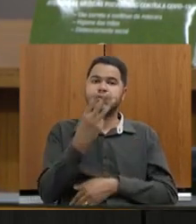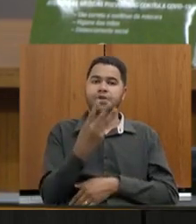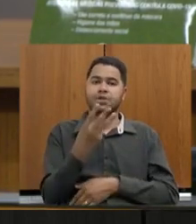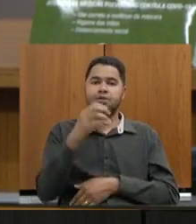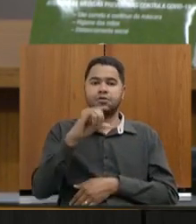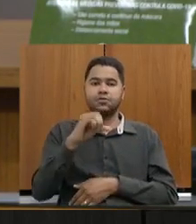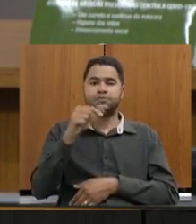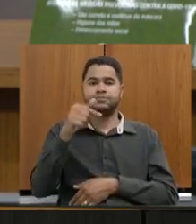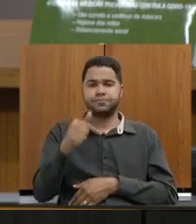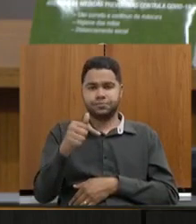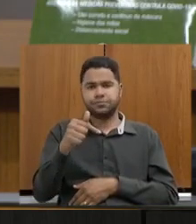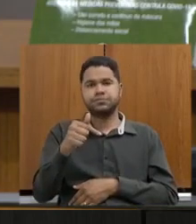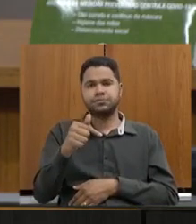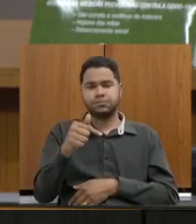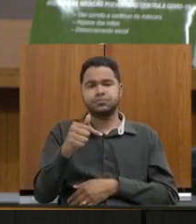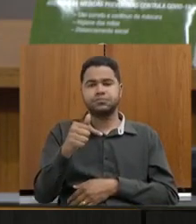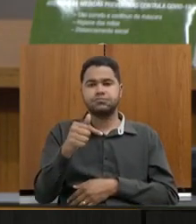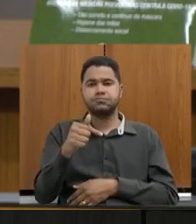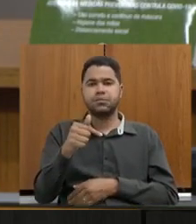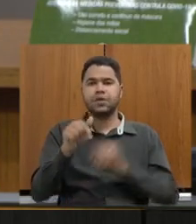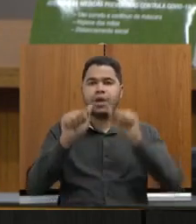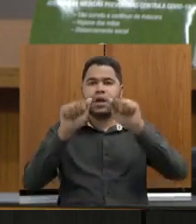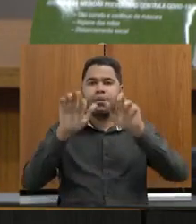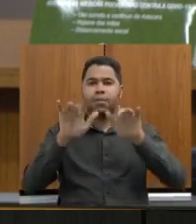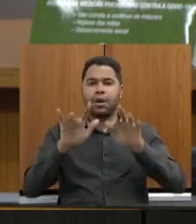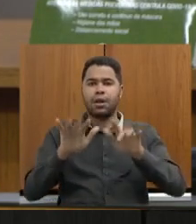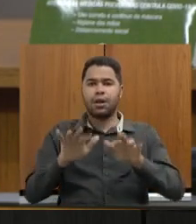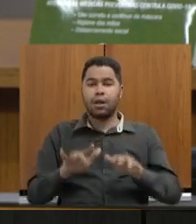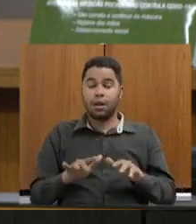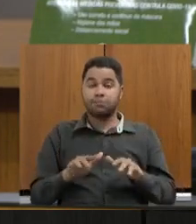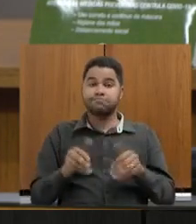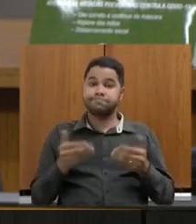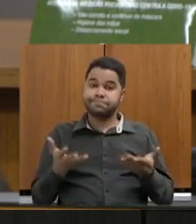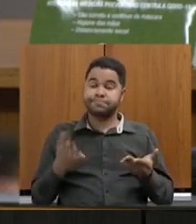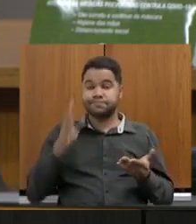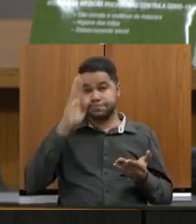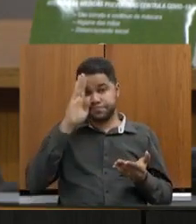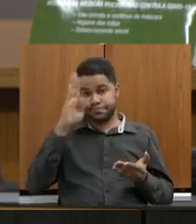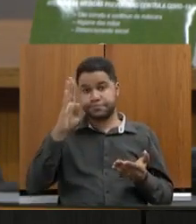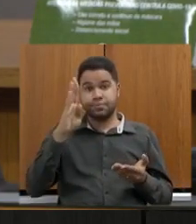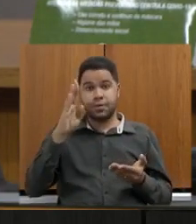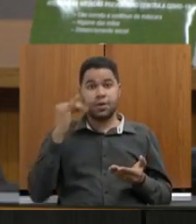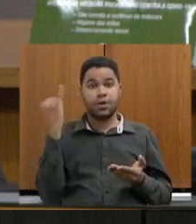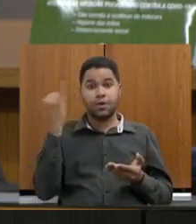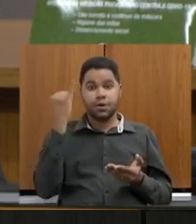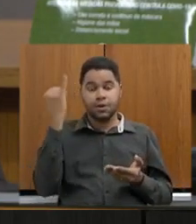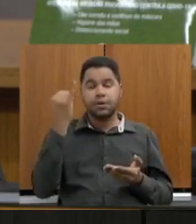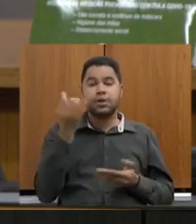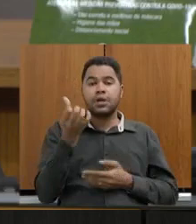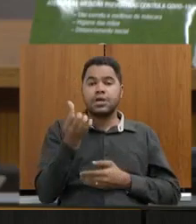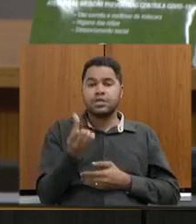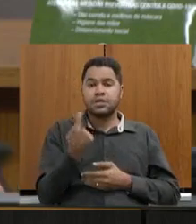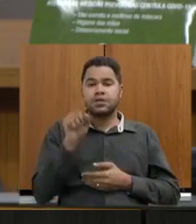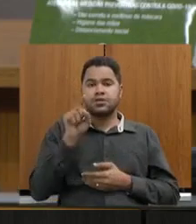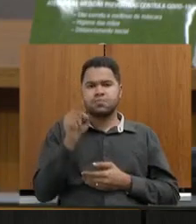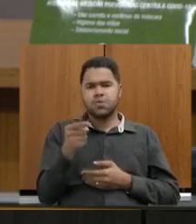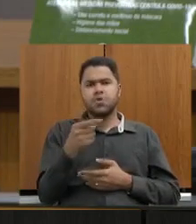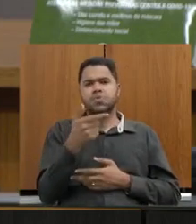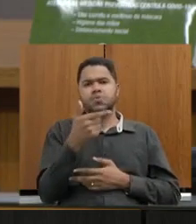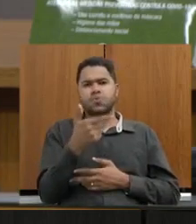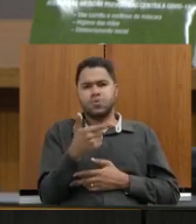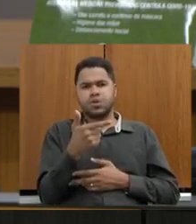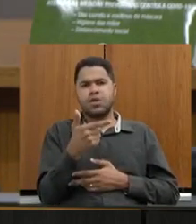397 aí e escrivães é importante destacar que nós temos seis mil duzentos e